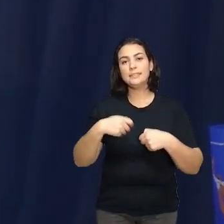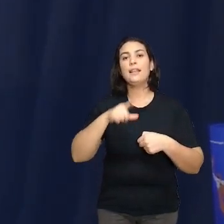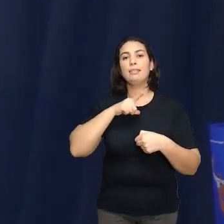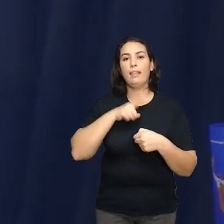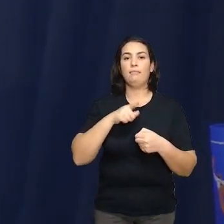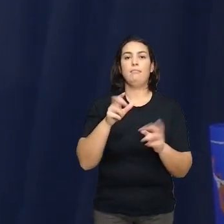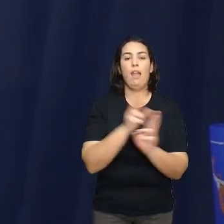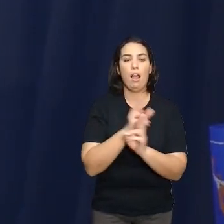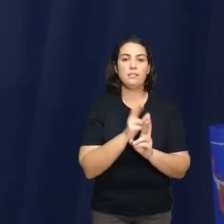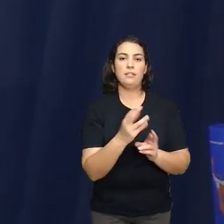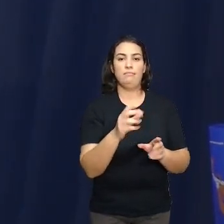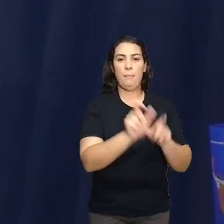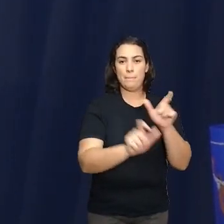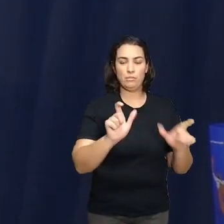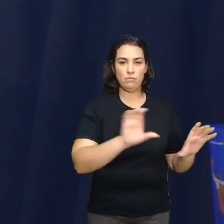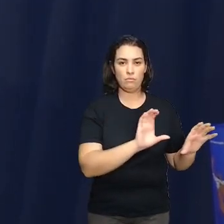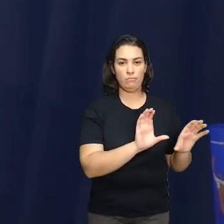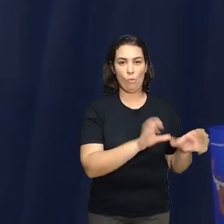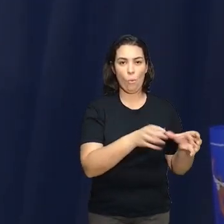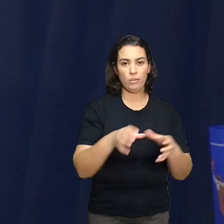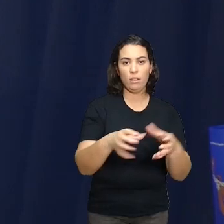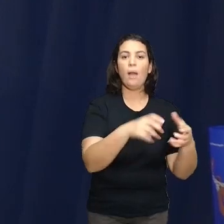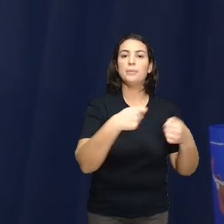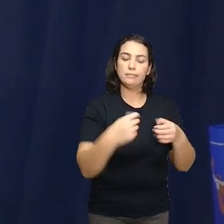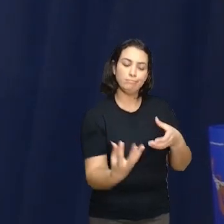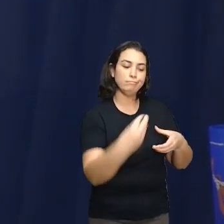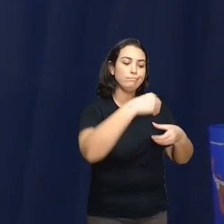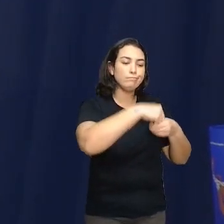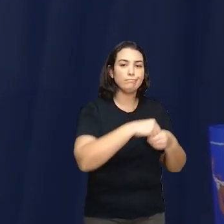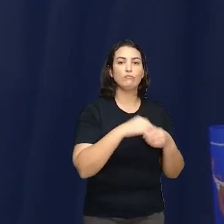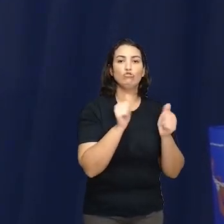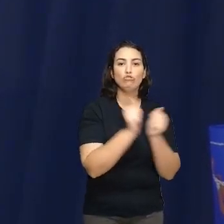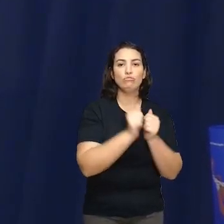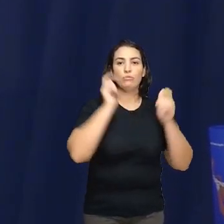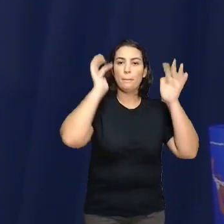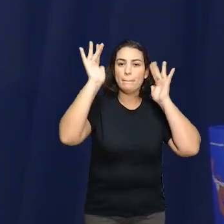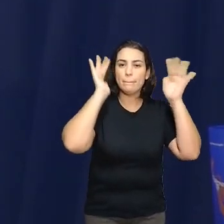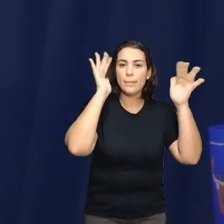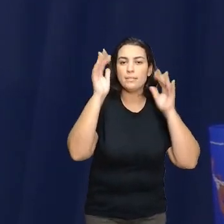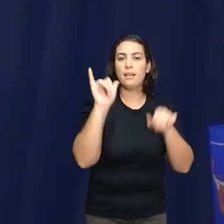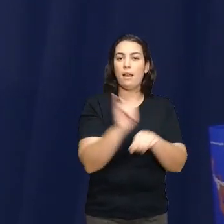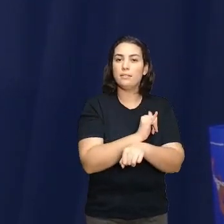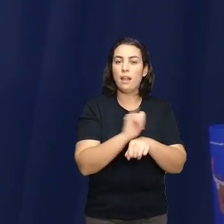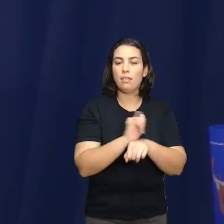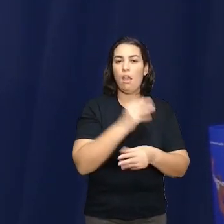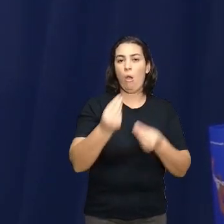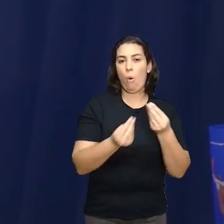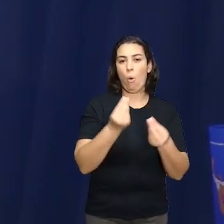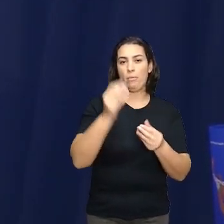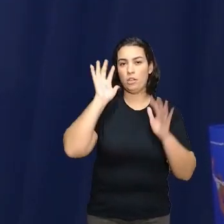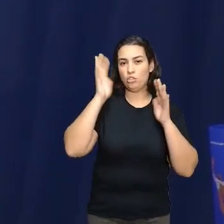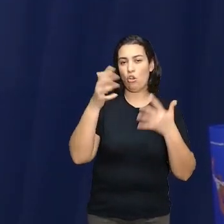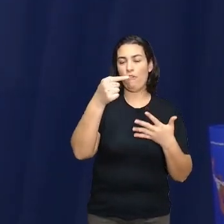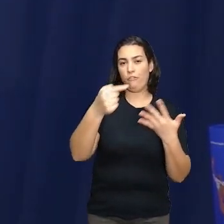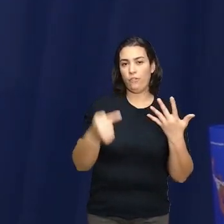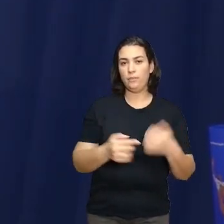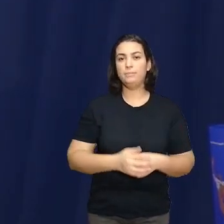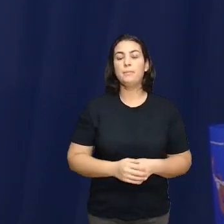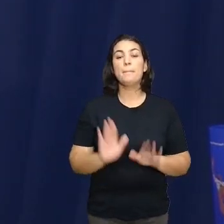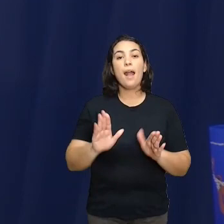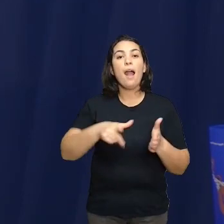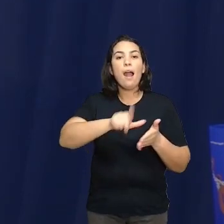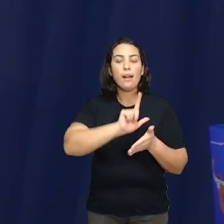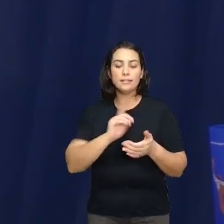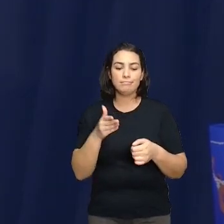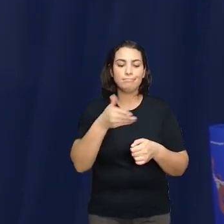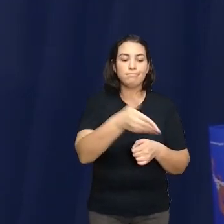inseridos naquele território, naquela realidade, para pensar junto, para executar junto. Antes mesmo de pensar em uma comunidade, fazer alguma